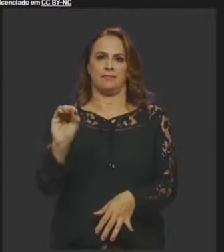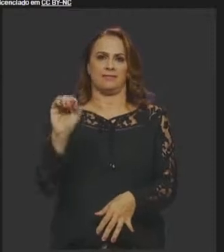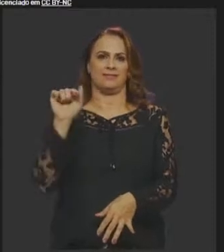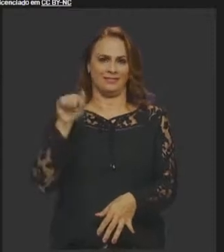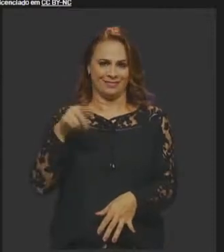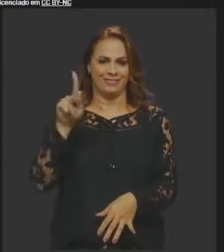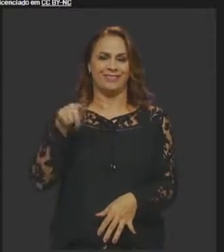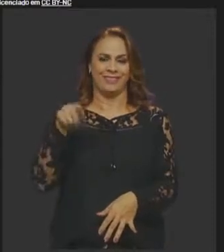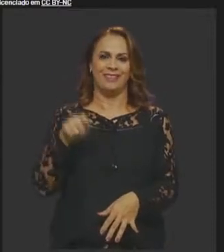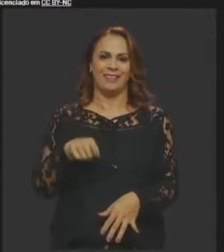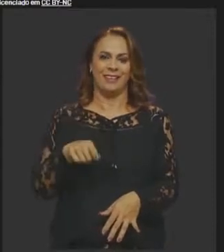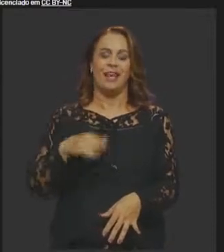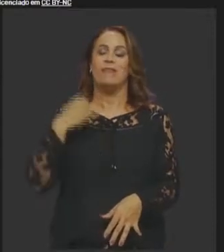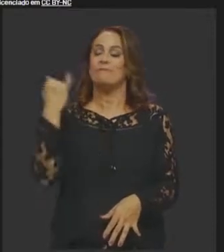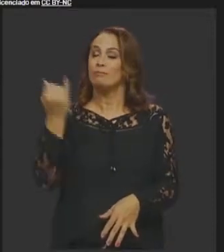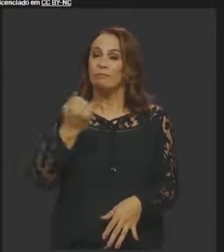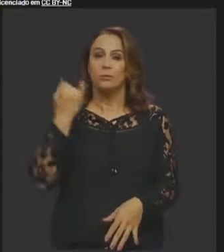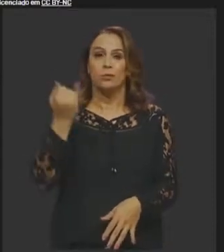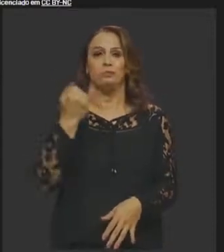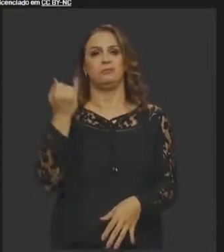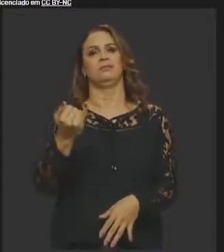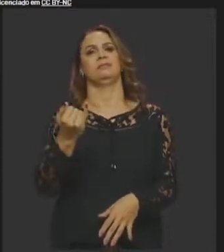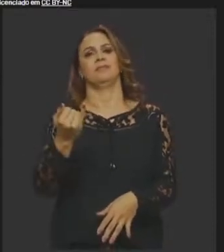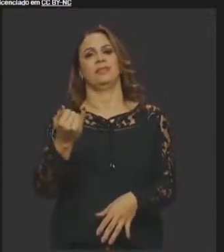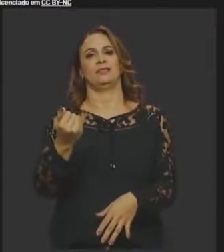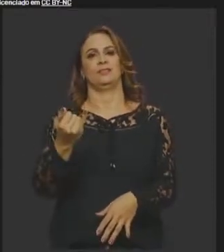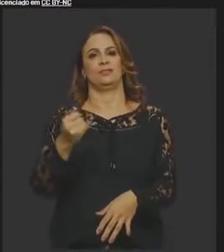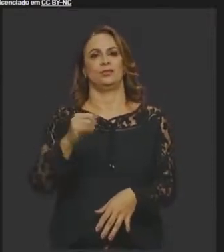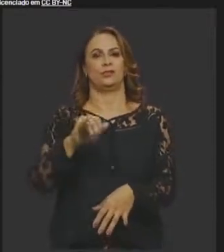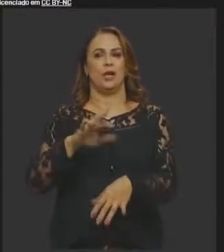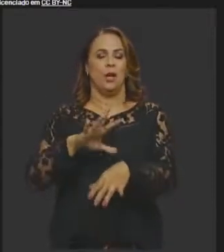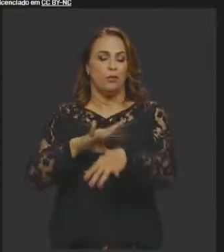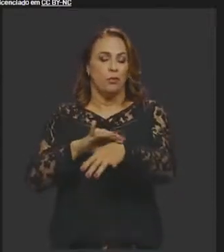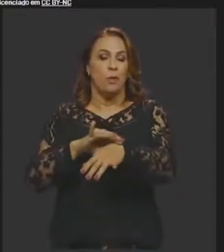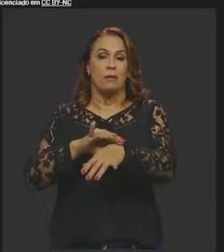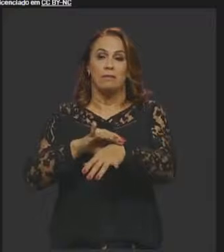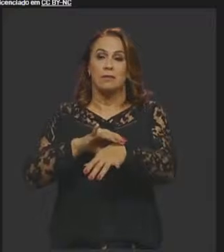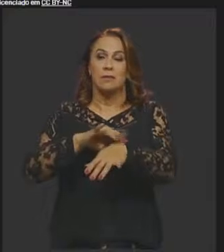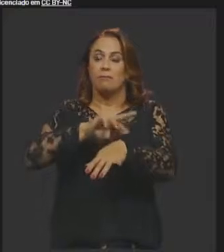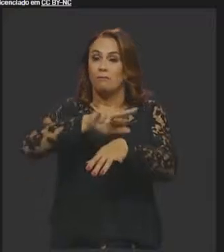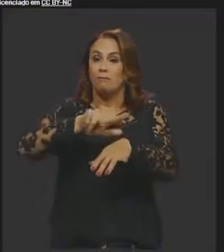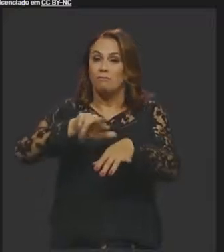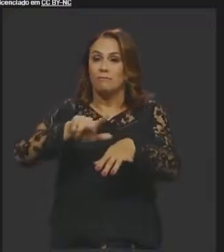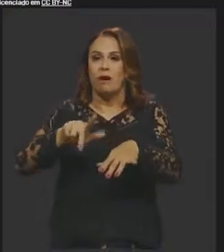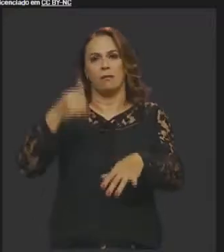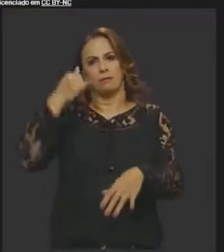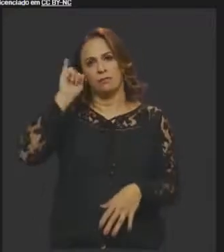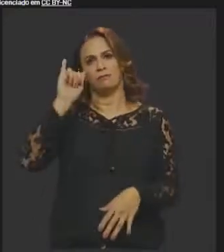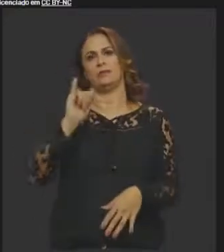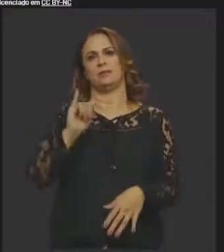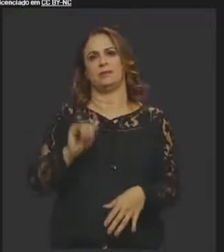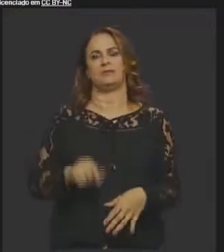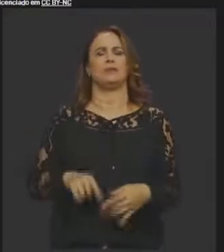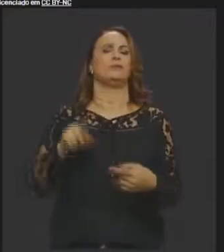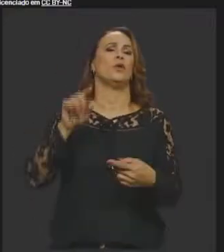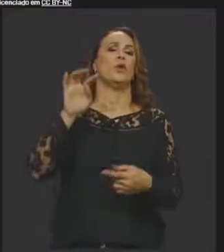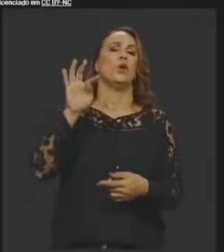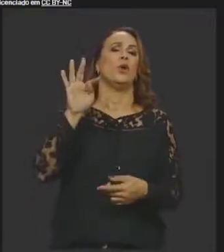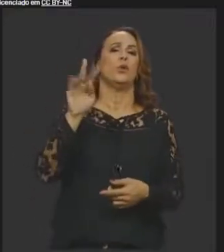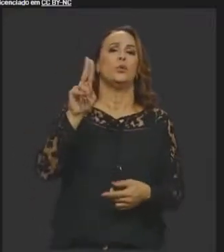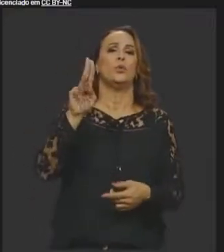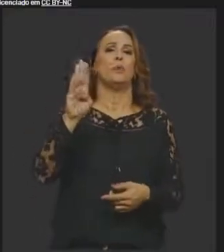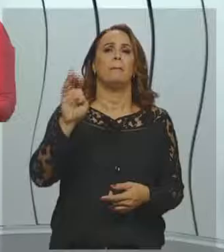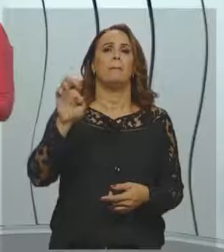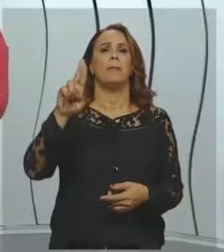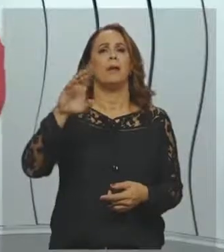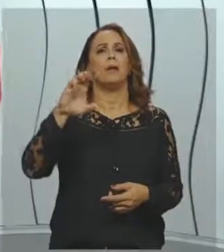vacina, elas são essenciais para a prevenção de muitas doenças, como eu falei para vocês, tuberculose, sarampo